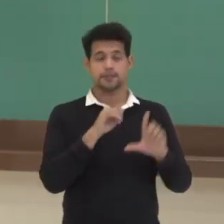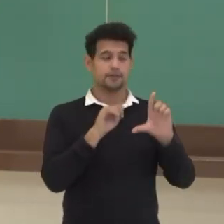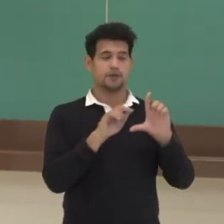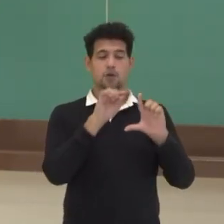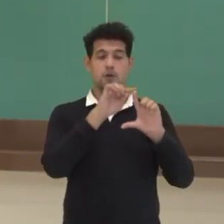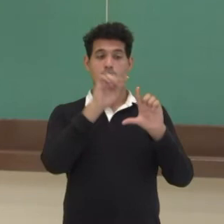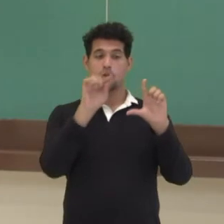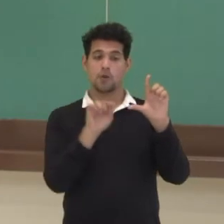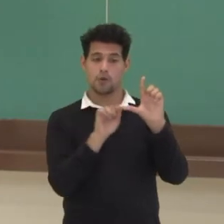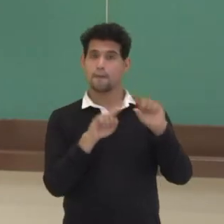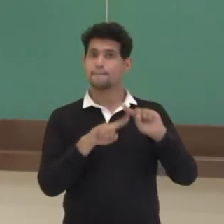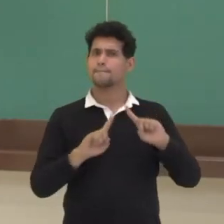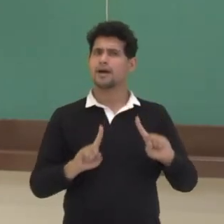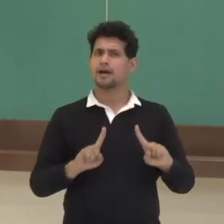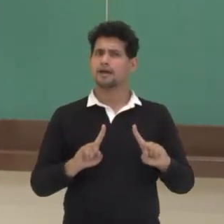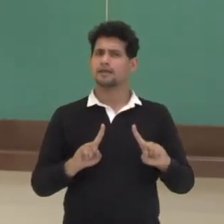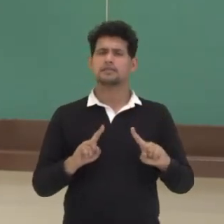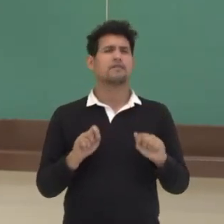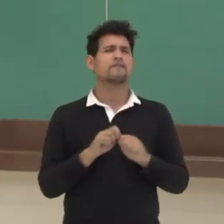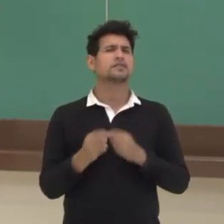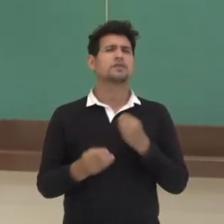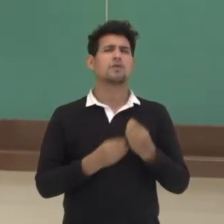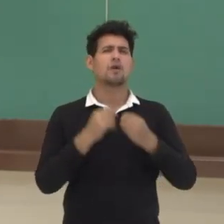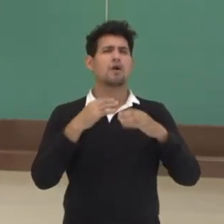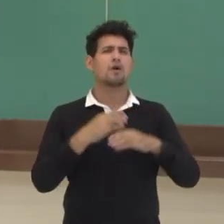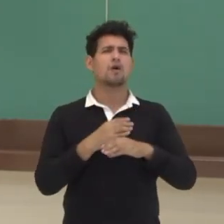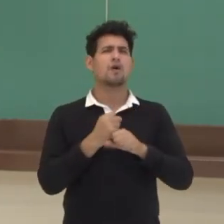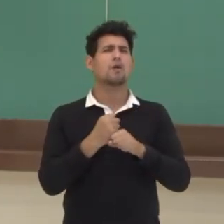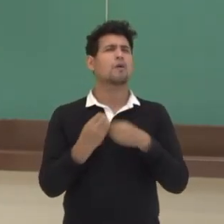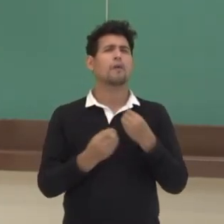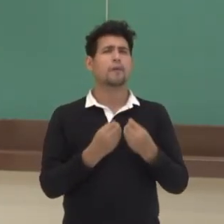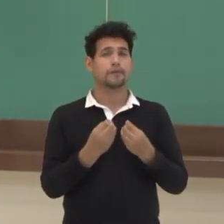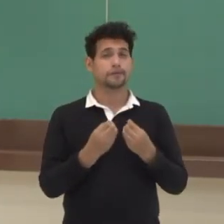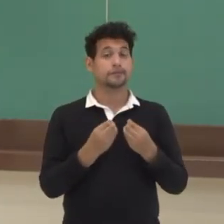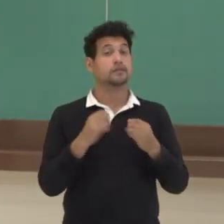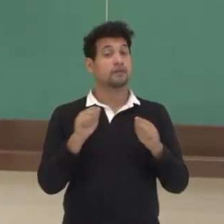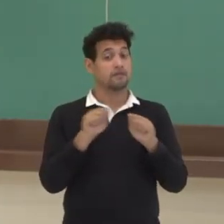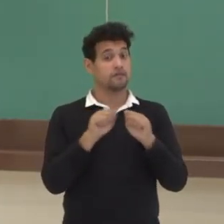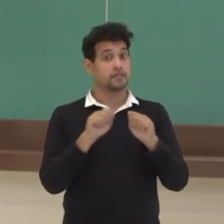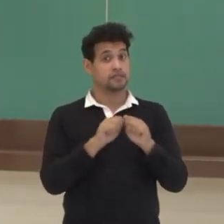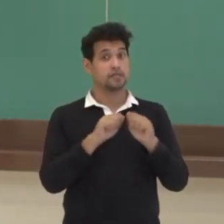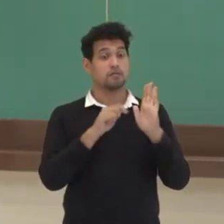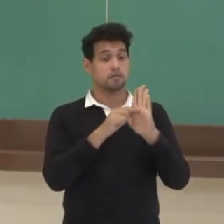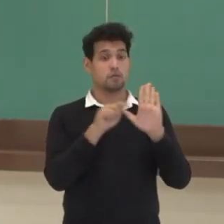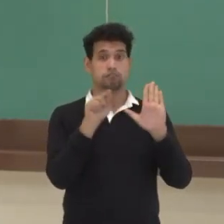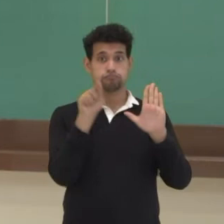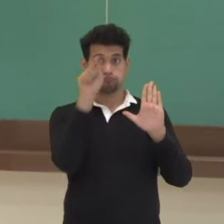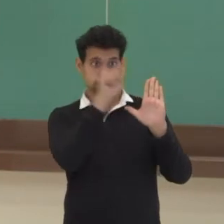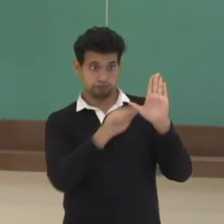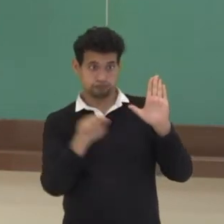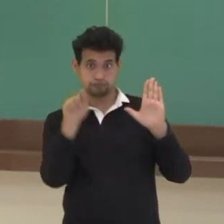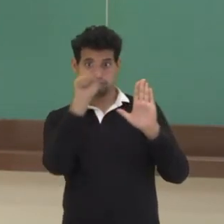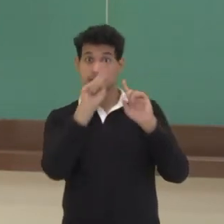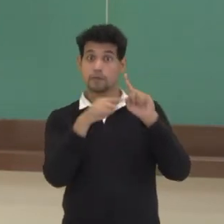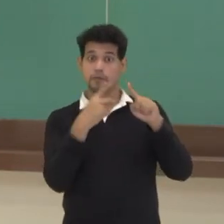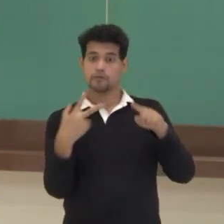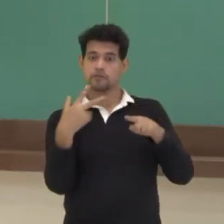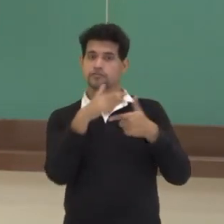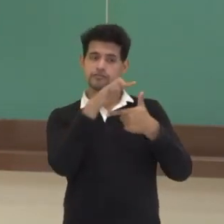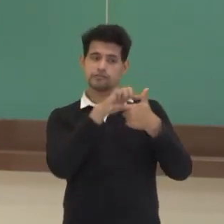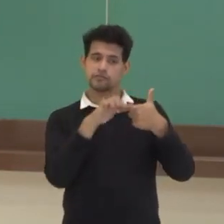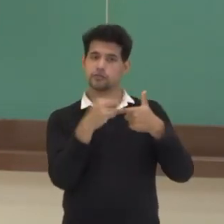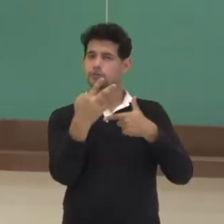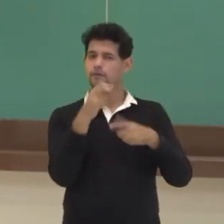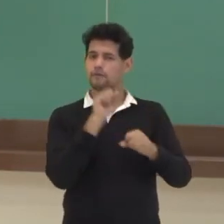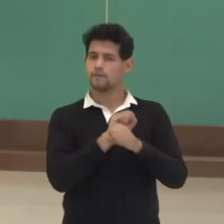semicírculo. Mas eu vou fazer o cálculo para o círculo todo e depois vou dividir por 2. Então, vou te